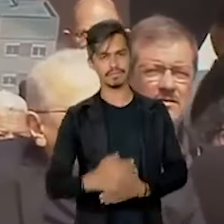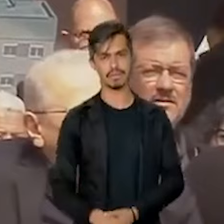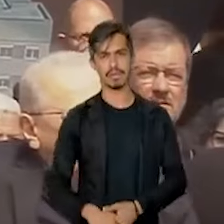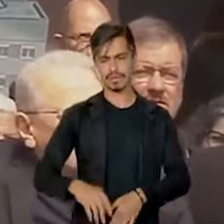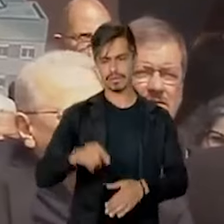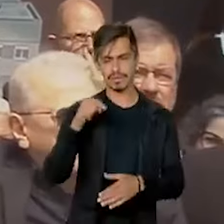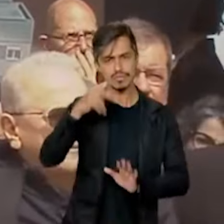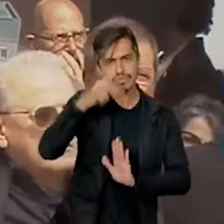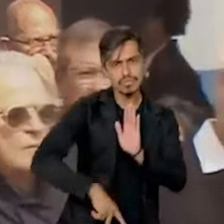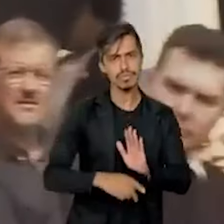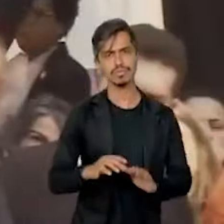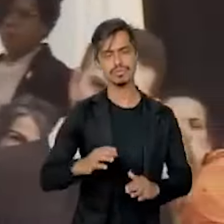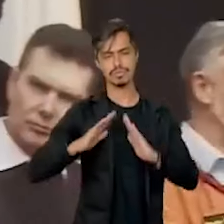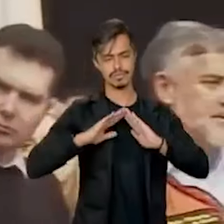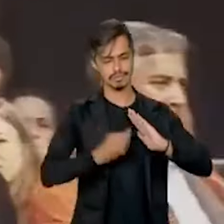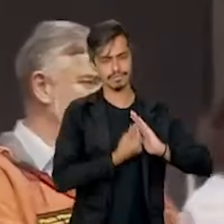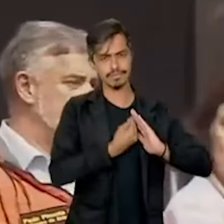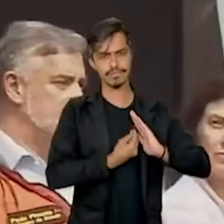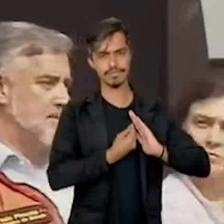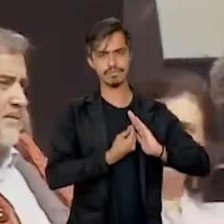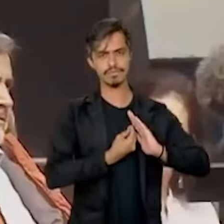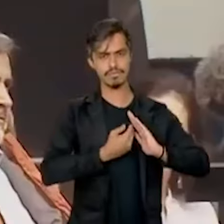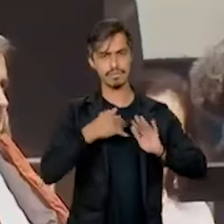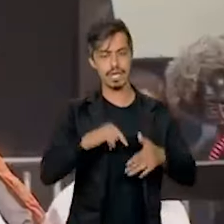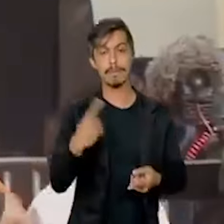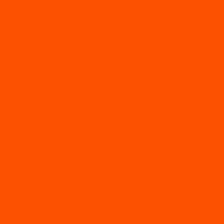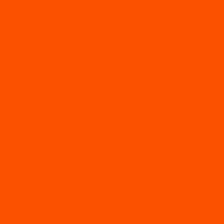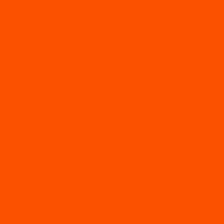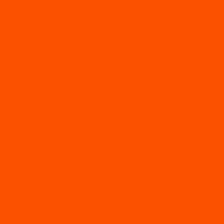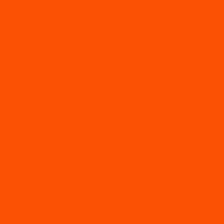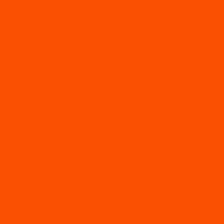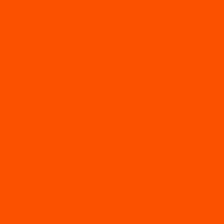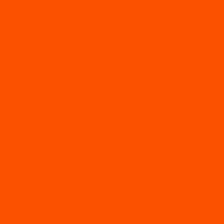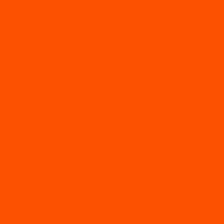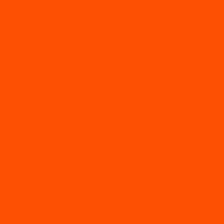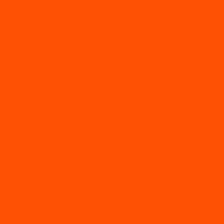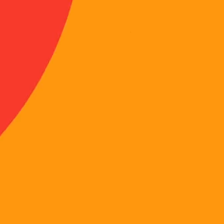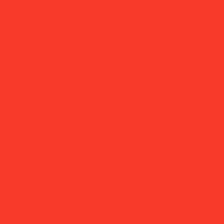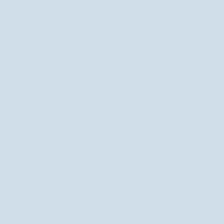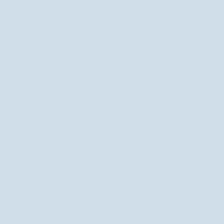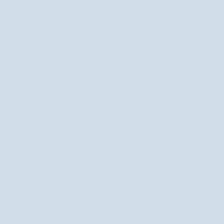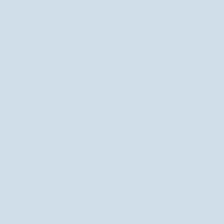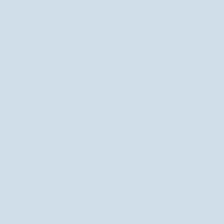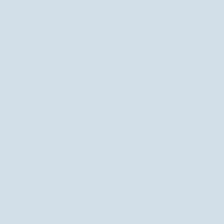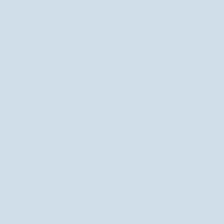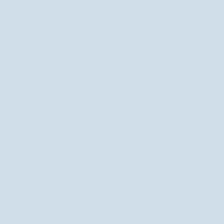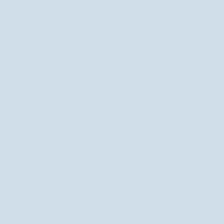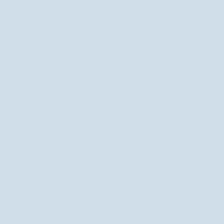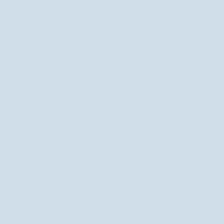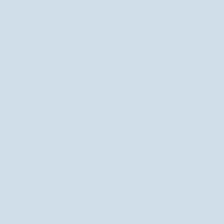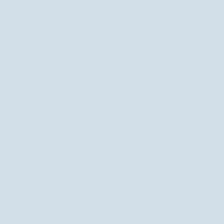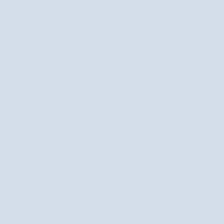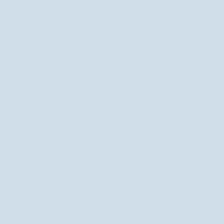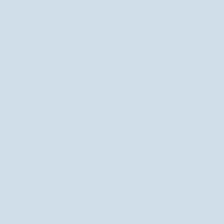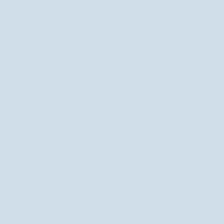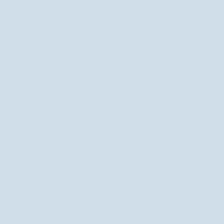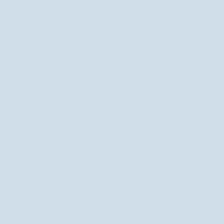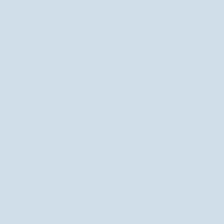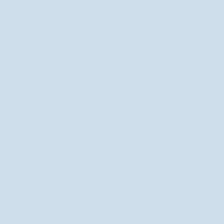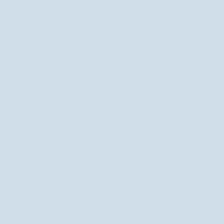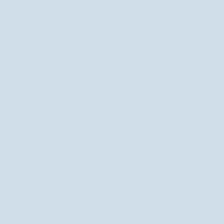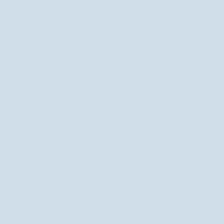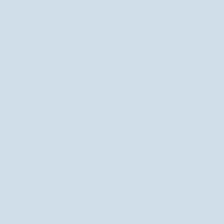Casa Minha Vida, é porque está escrito na Constituição. Poder Monitor, a ferramenta mais